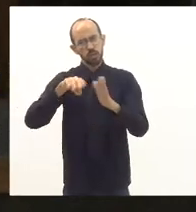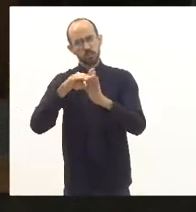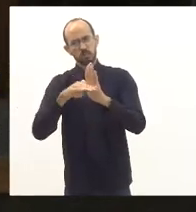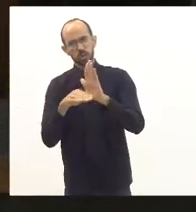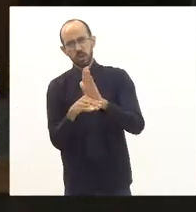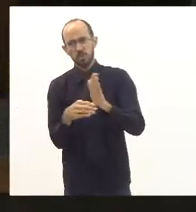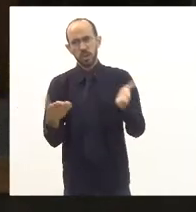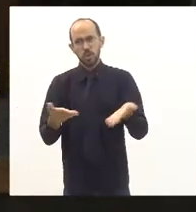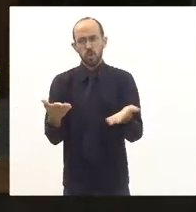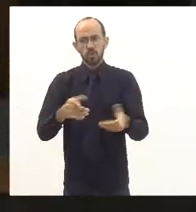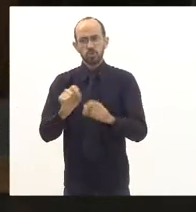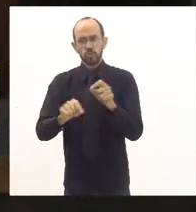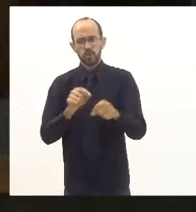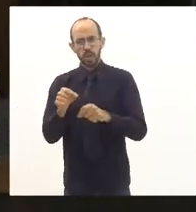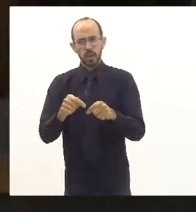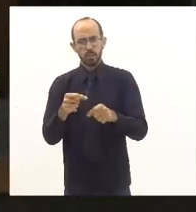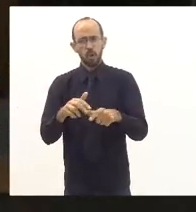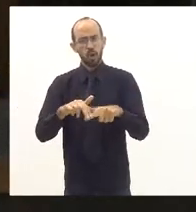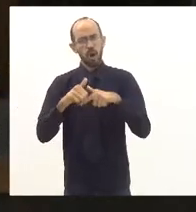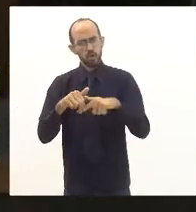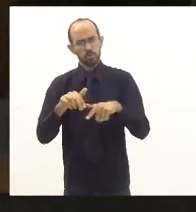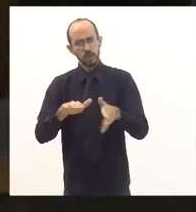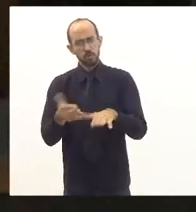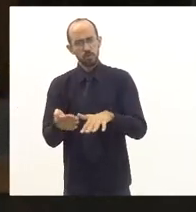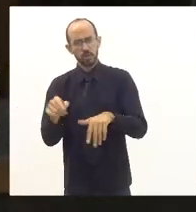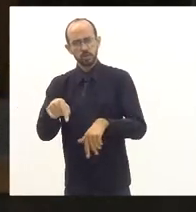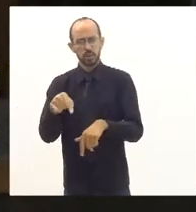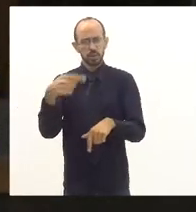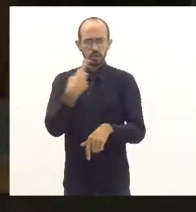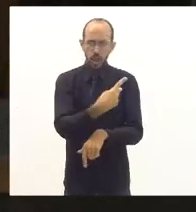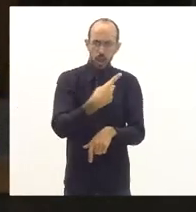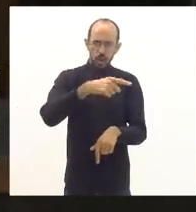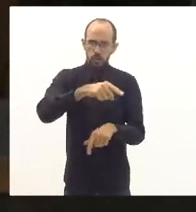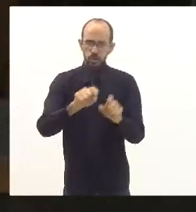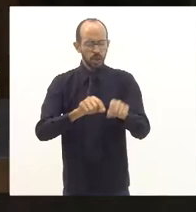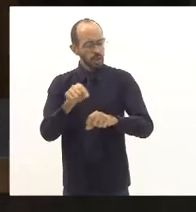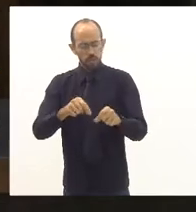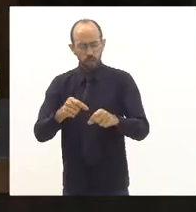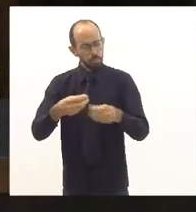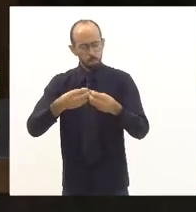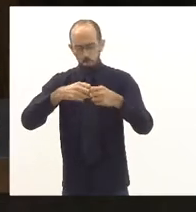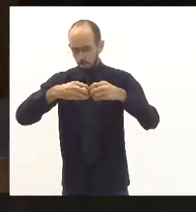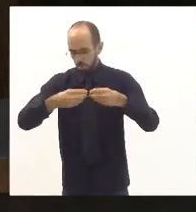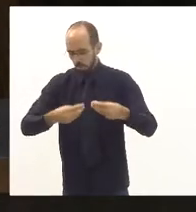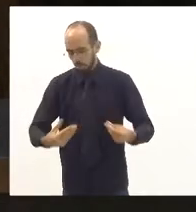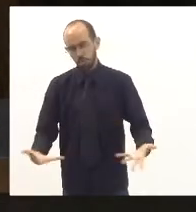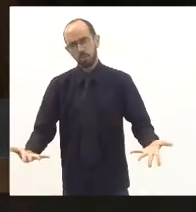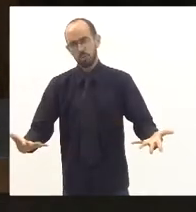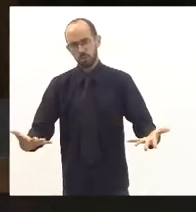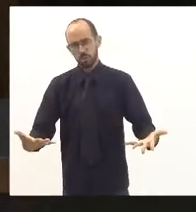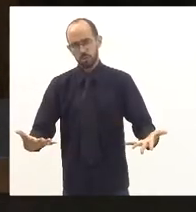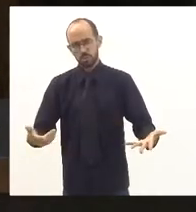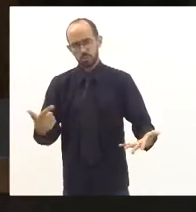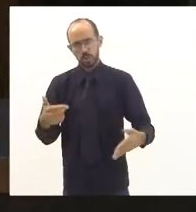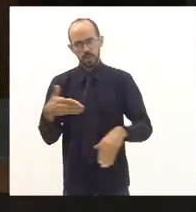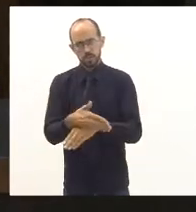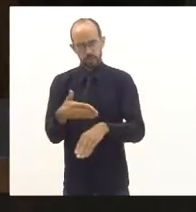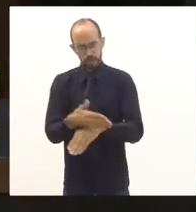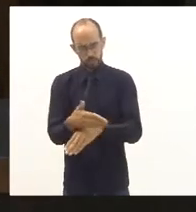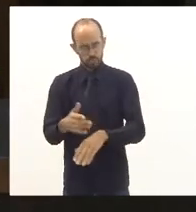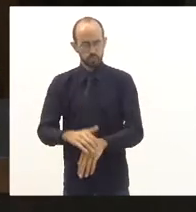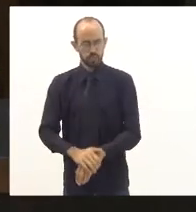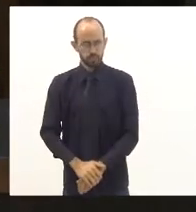e hoje em dia, com a saída dele, a gente está cada vez mais sucateado, sem garantir acesso. Já sei que meu tempo está